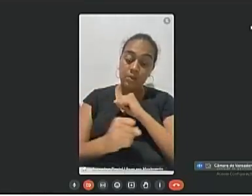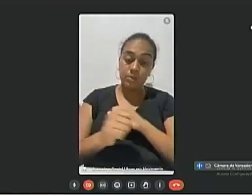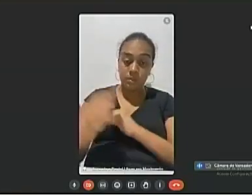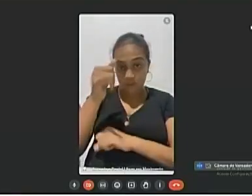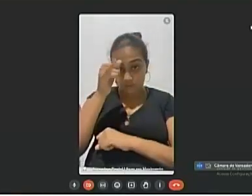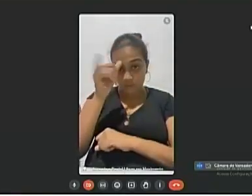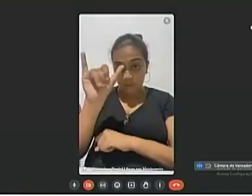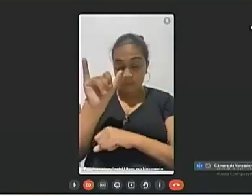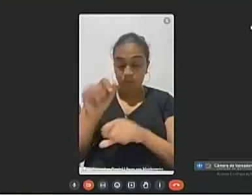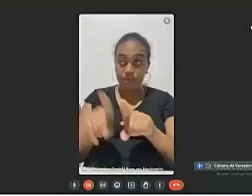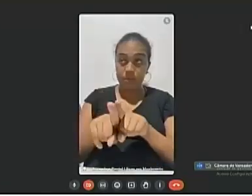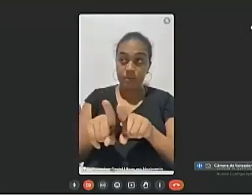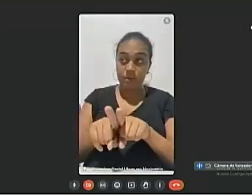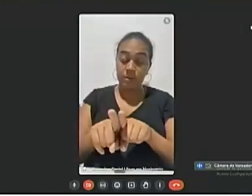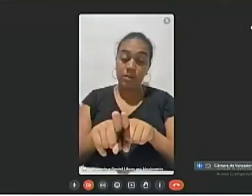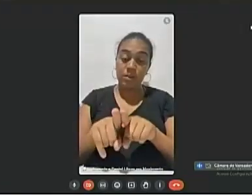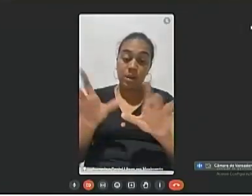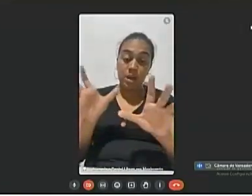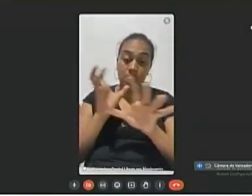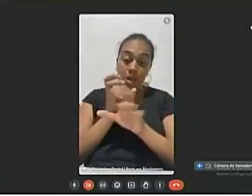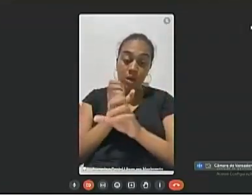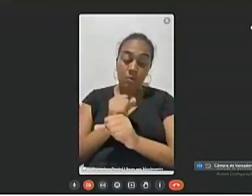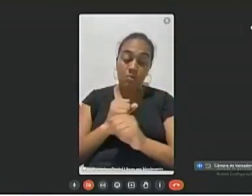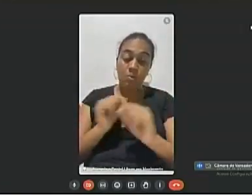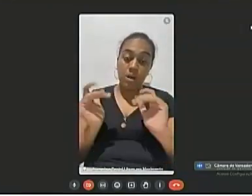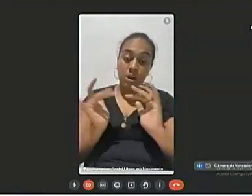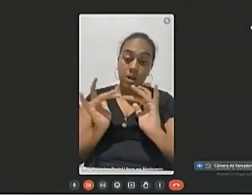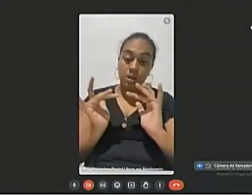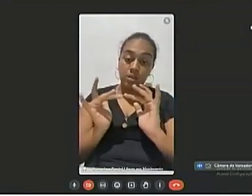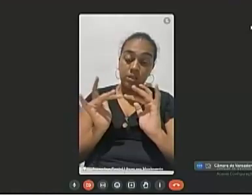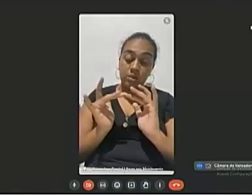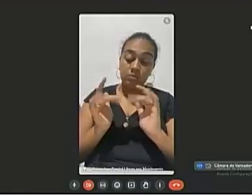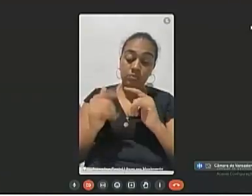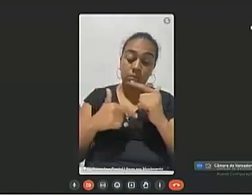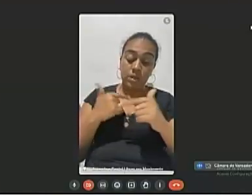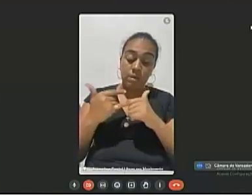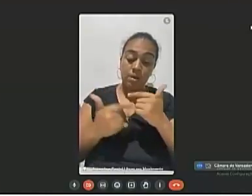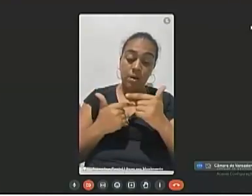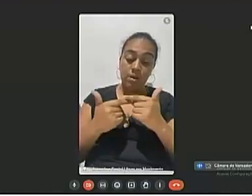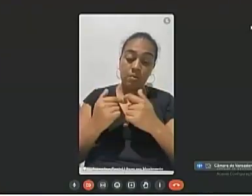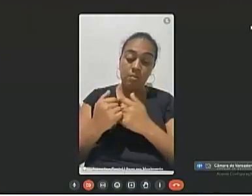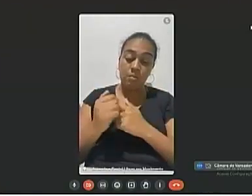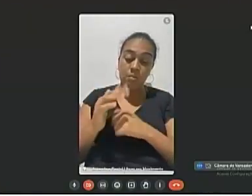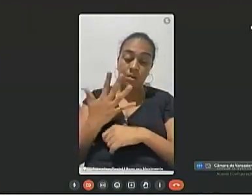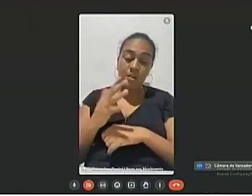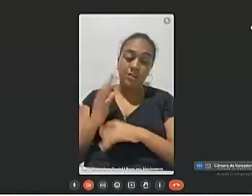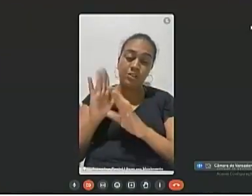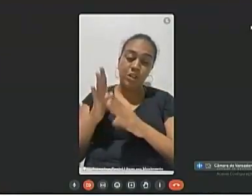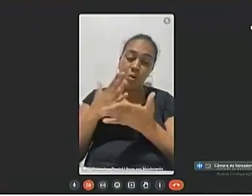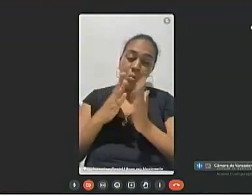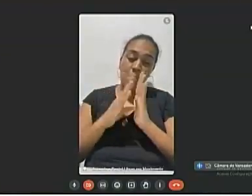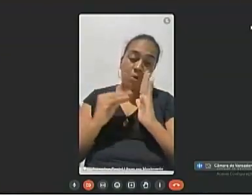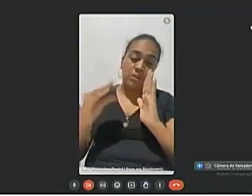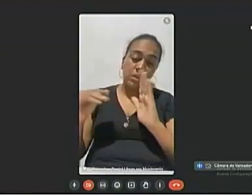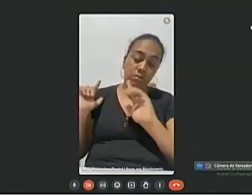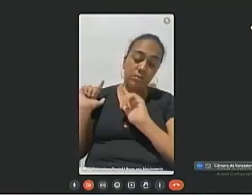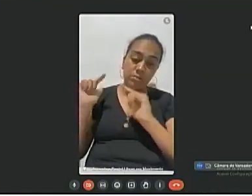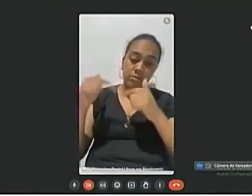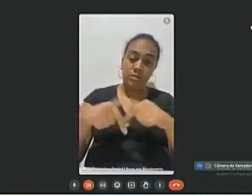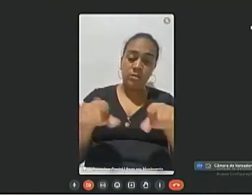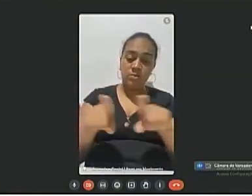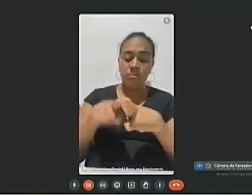centímetros de cheia, a gente calculou a relação benefício-custo dessa obra. Isso é um método tradicional de fazer estudo de viabilidade econômica de